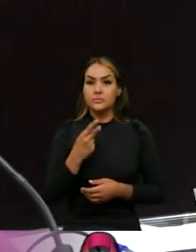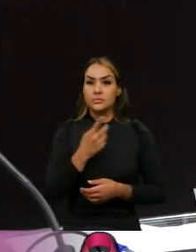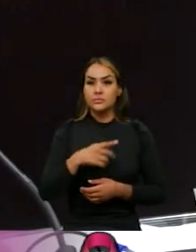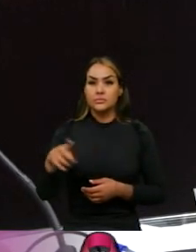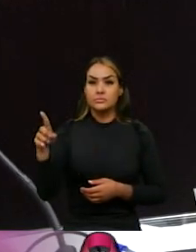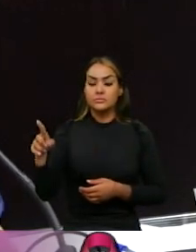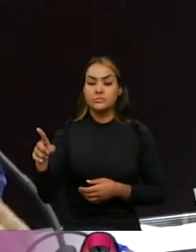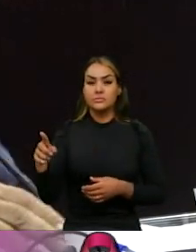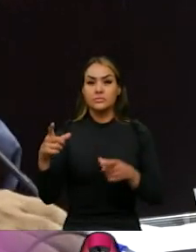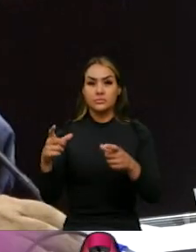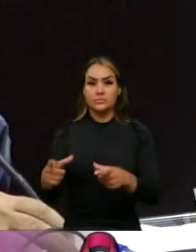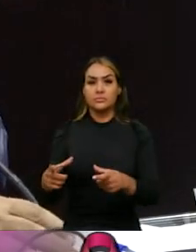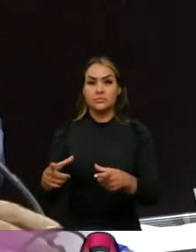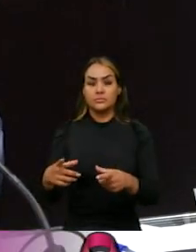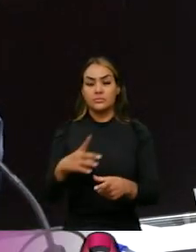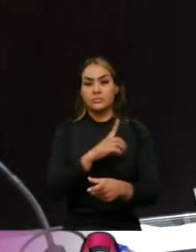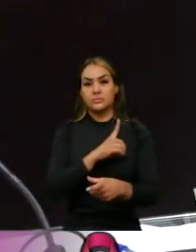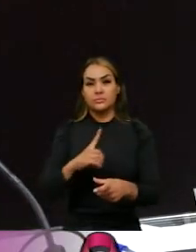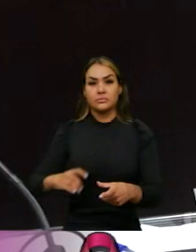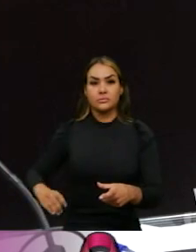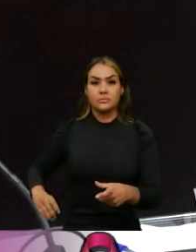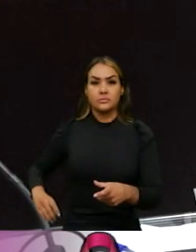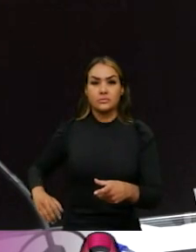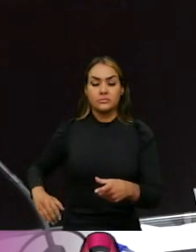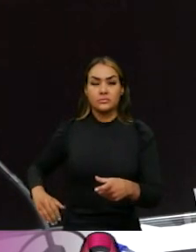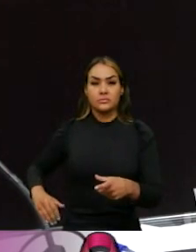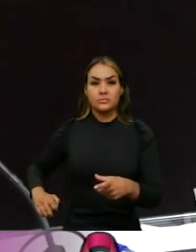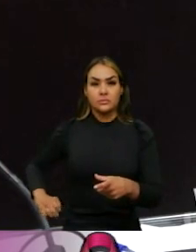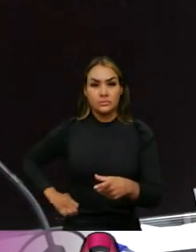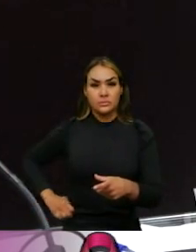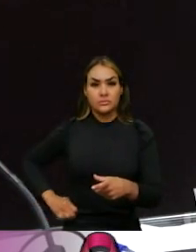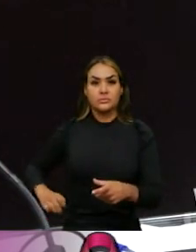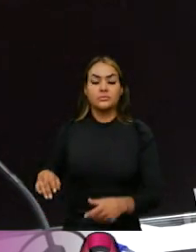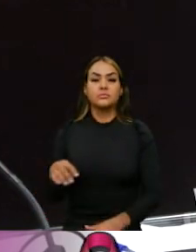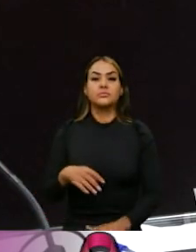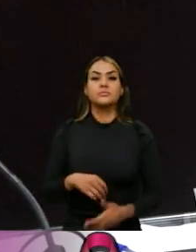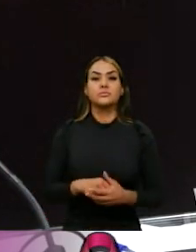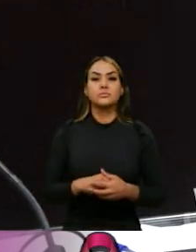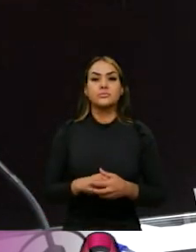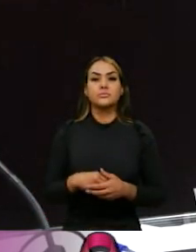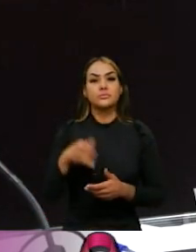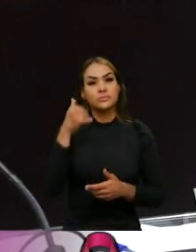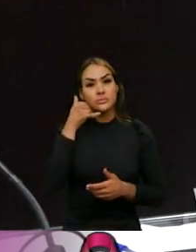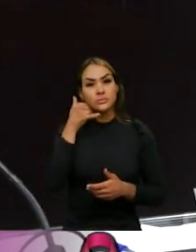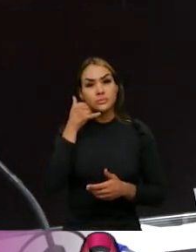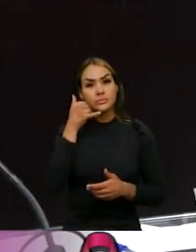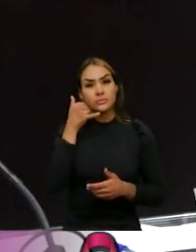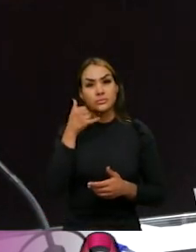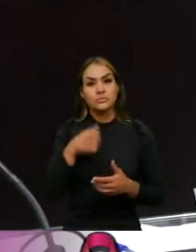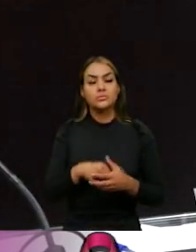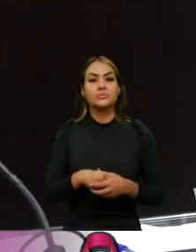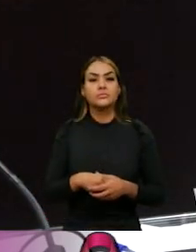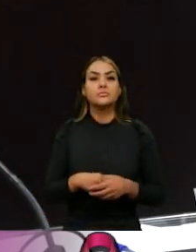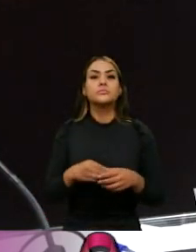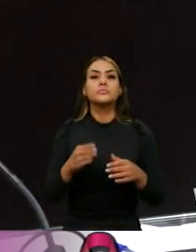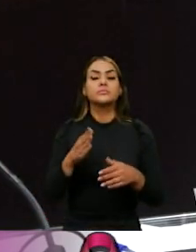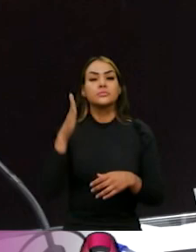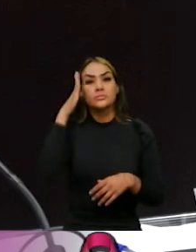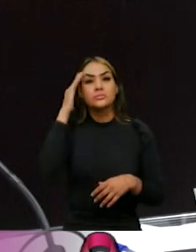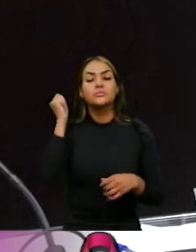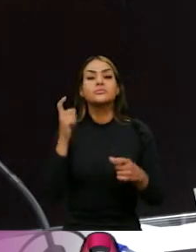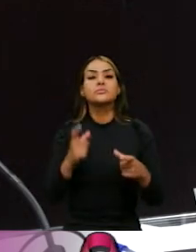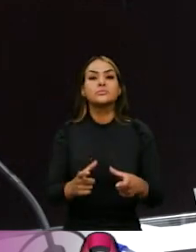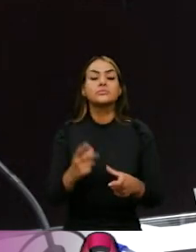dias atrás, do Pinato, ele ligou no governo federal, não estava o dinheiro, estava com o